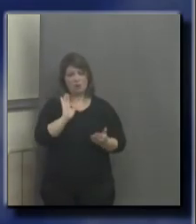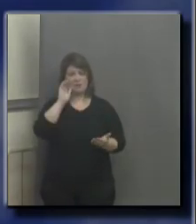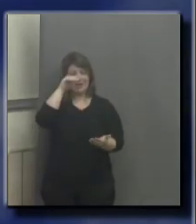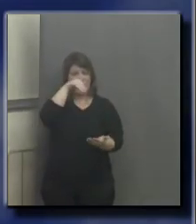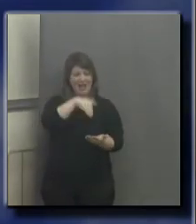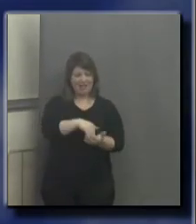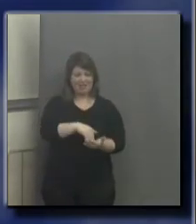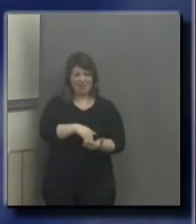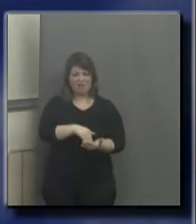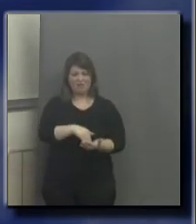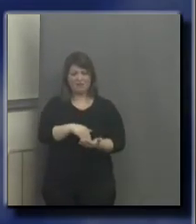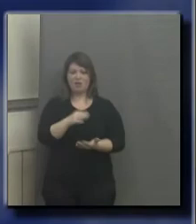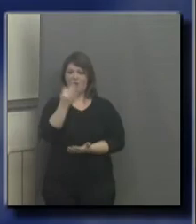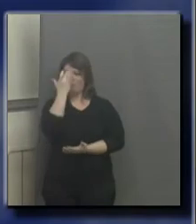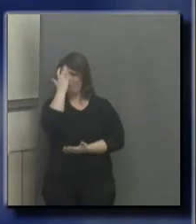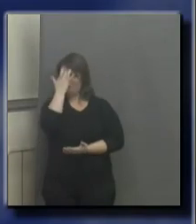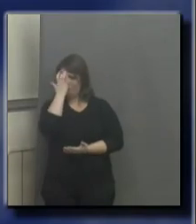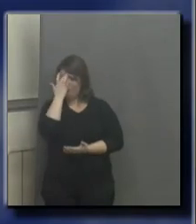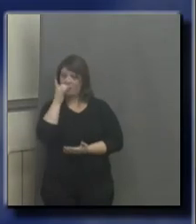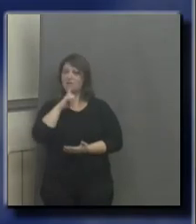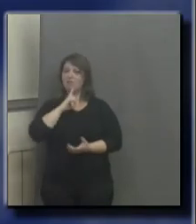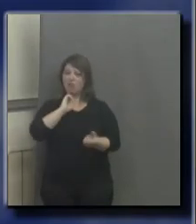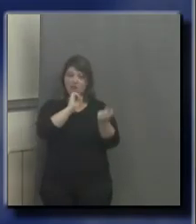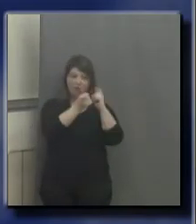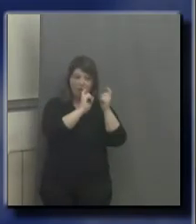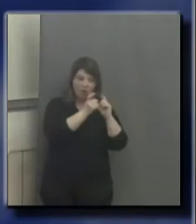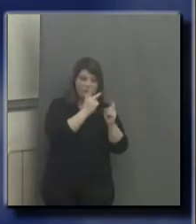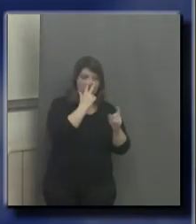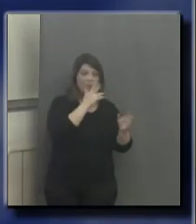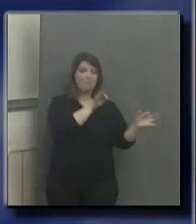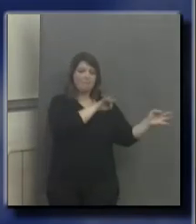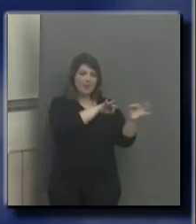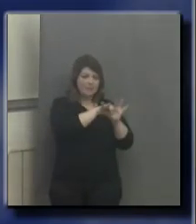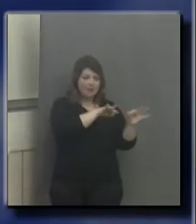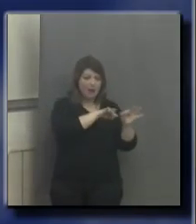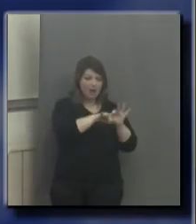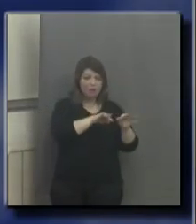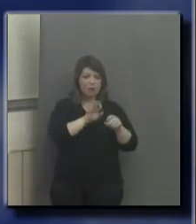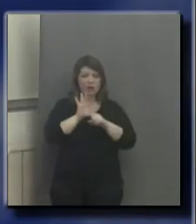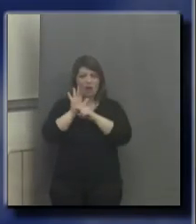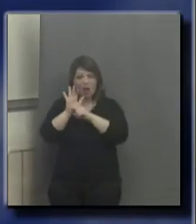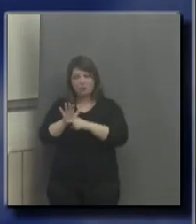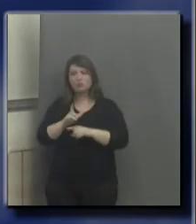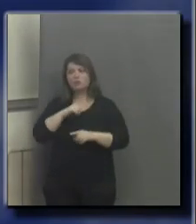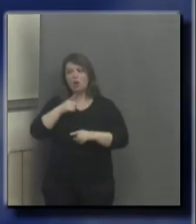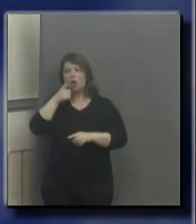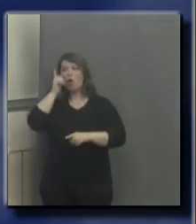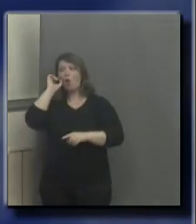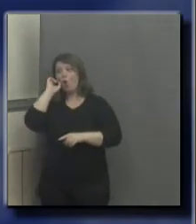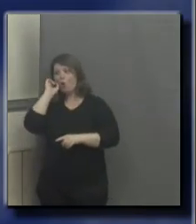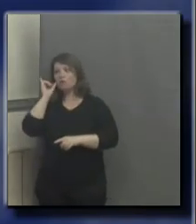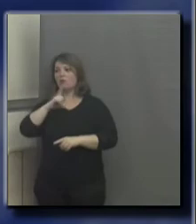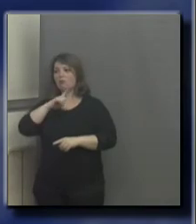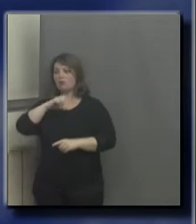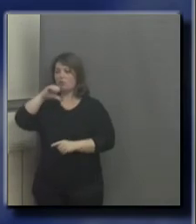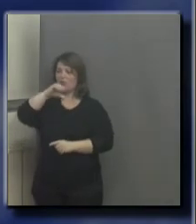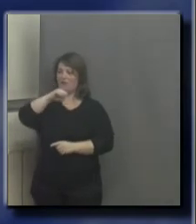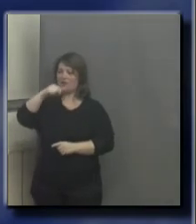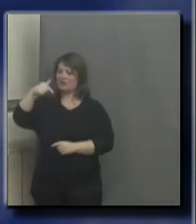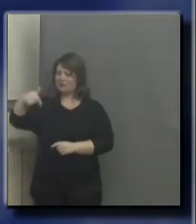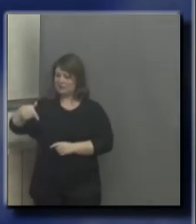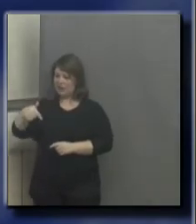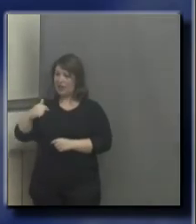de fevereiro estas reuniões preparatórias, que eu disse a vocês, até ontem tínhamos 97